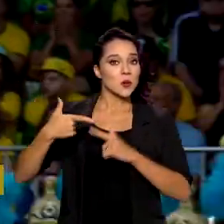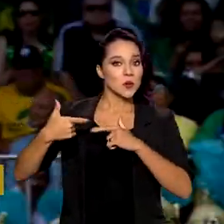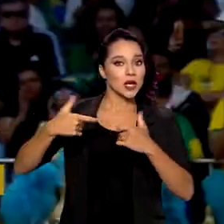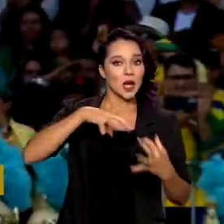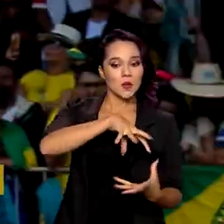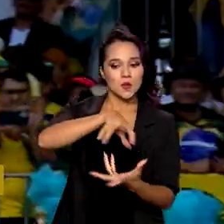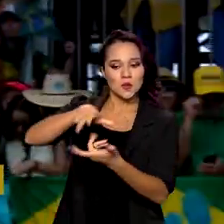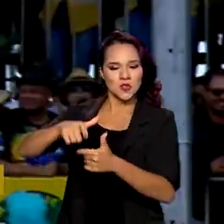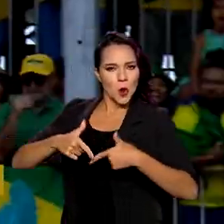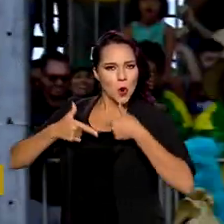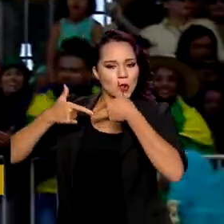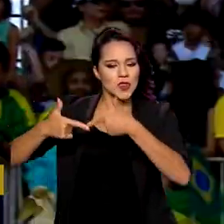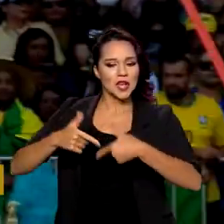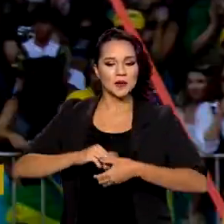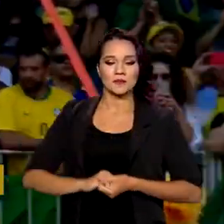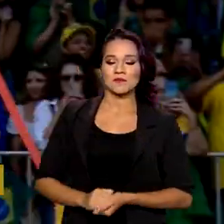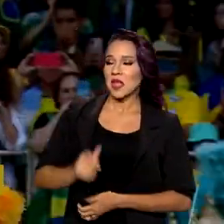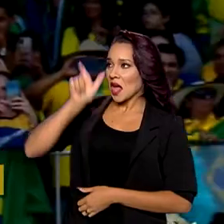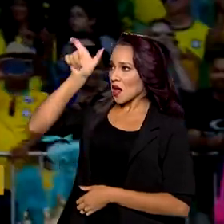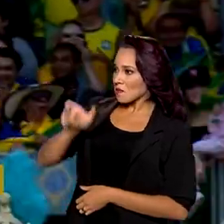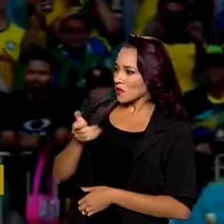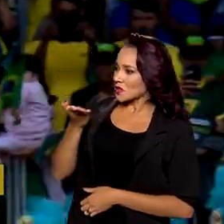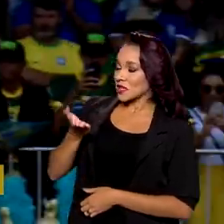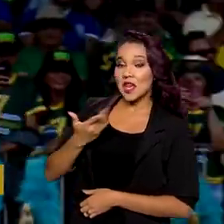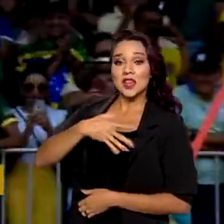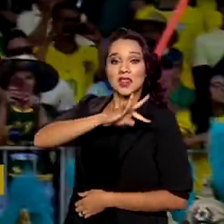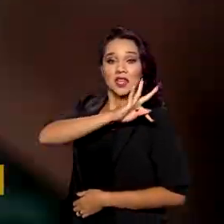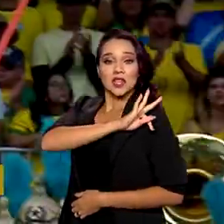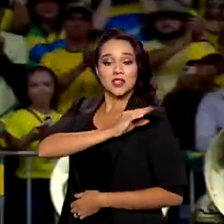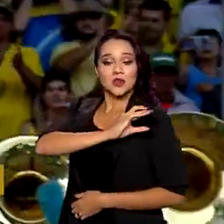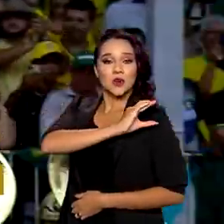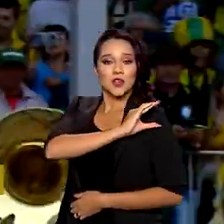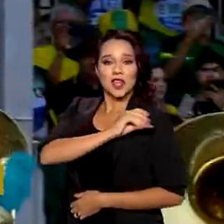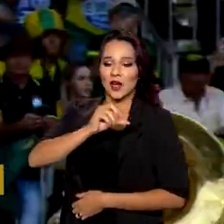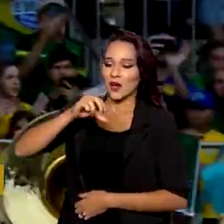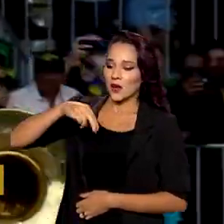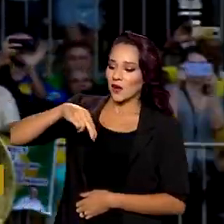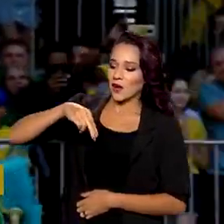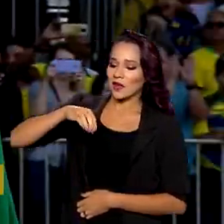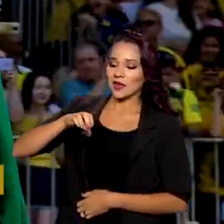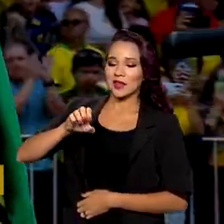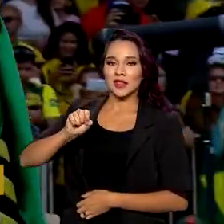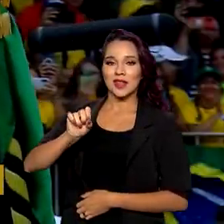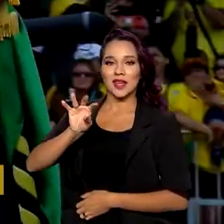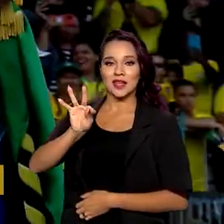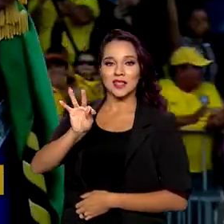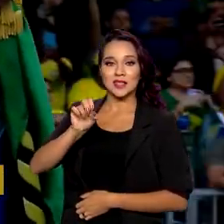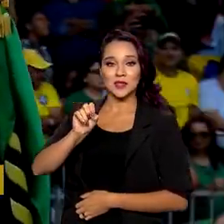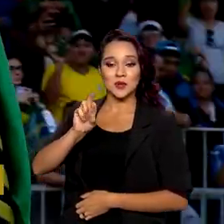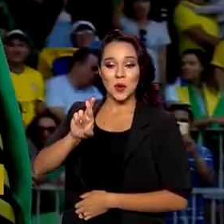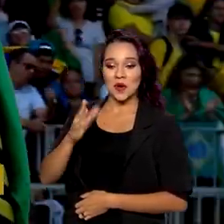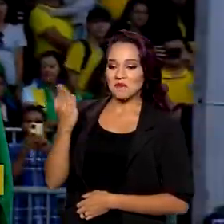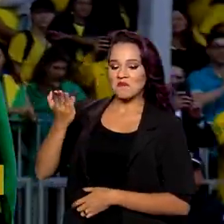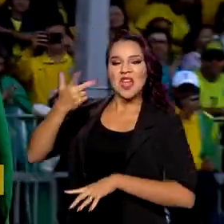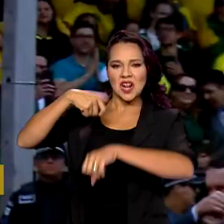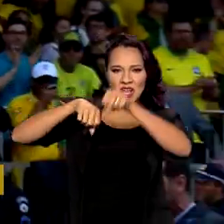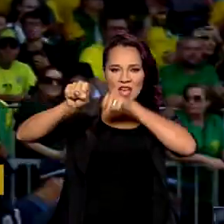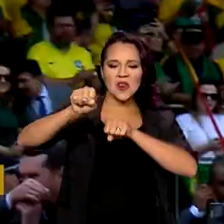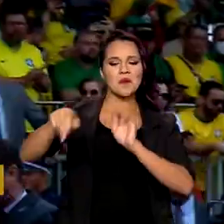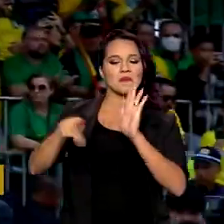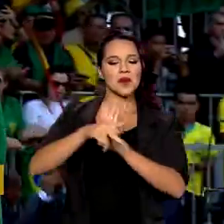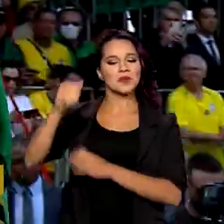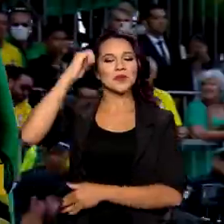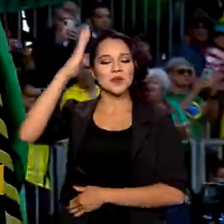Mundial. Destacamos a presença do tenente-coronel Nestor da Silva, herói